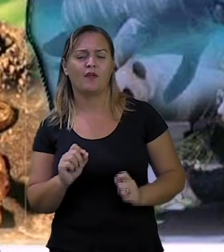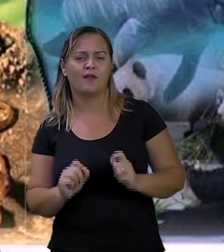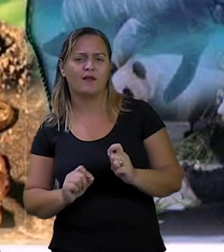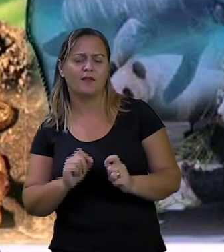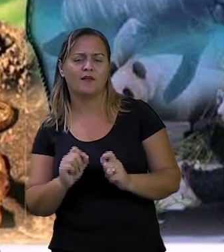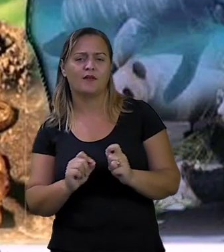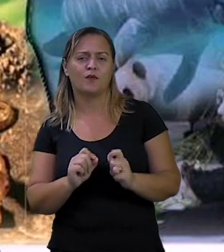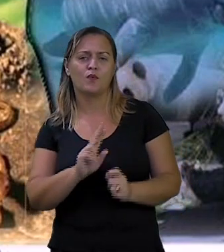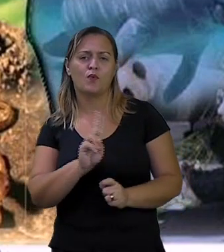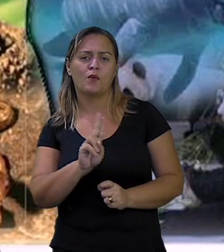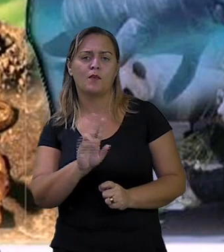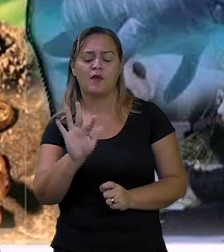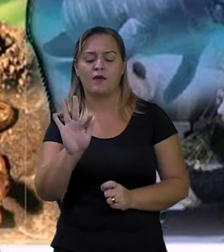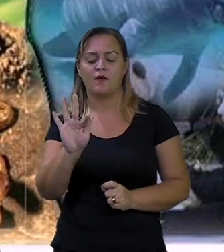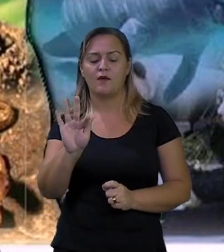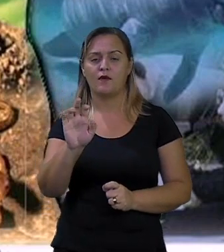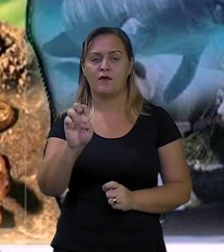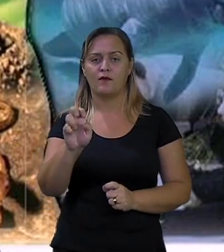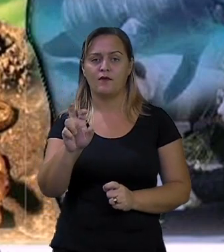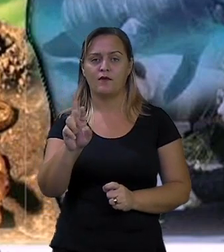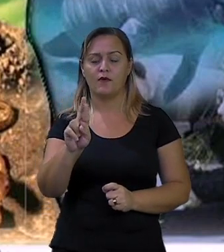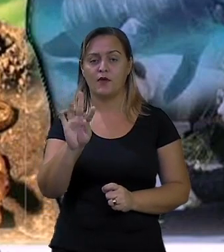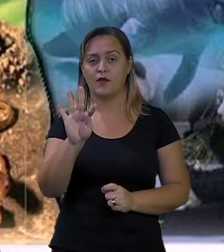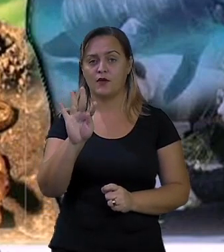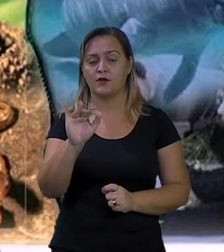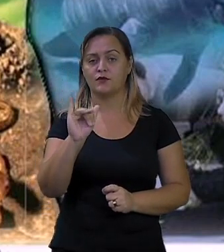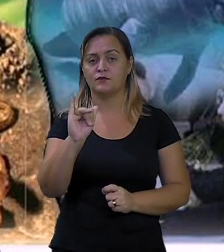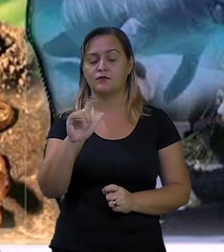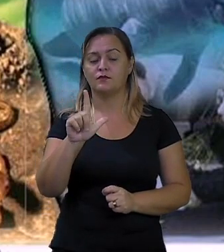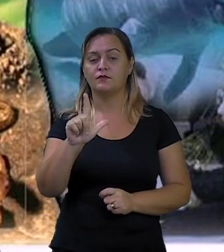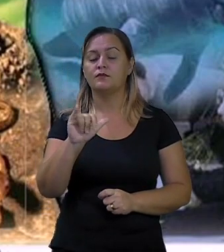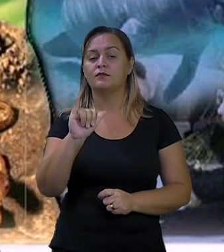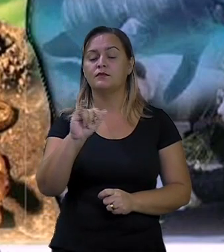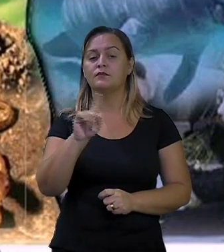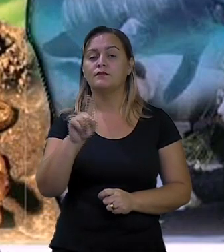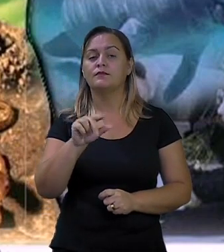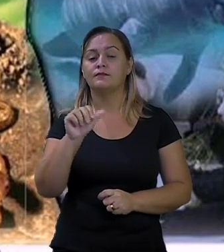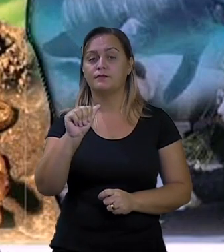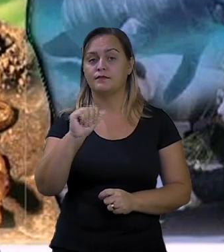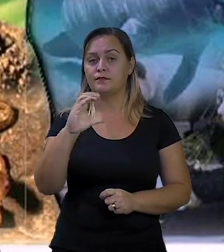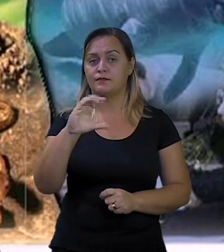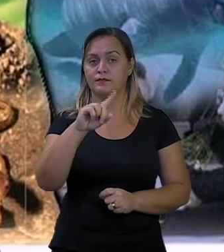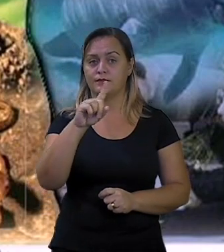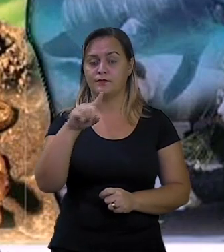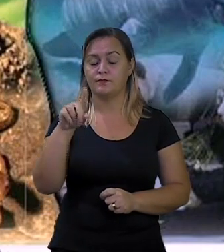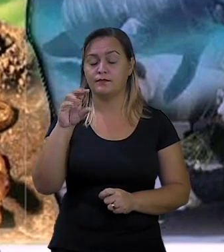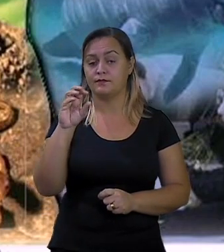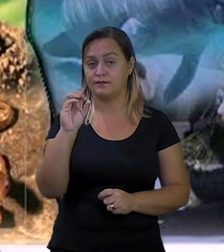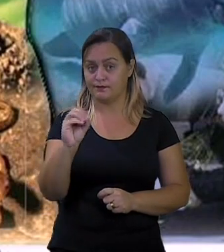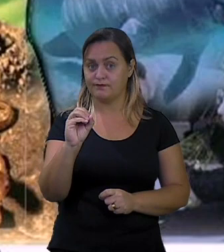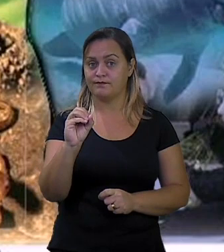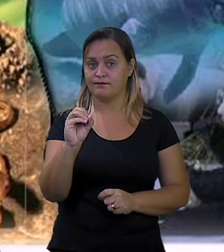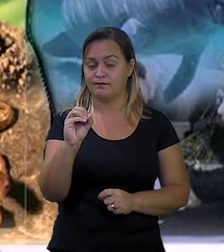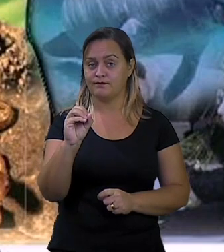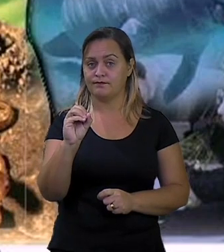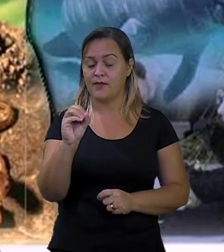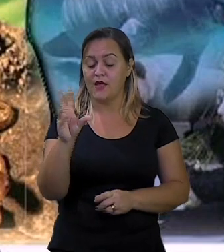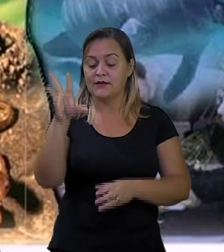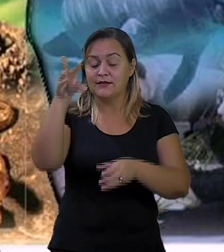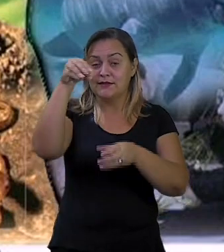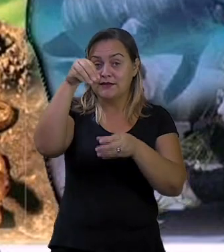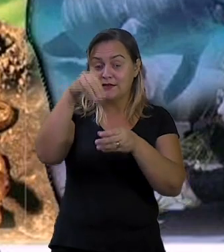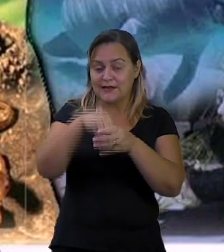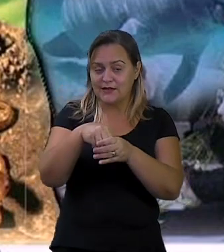de fertilização interna aconteceu dentro deste ser